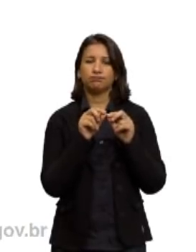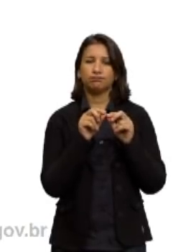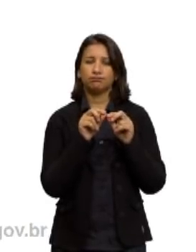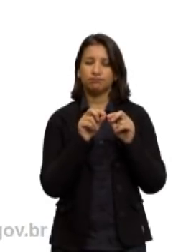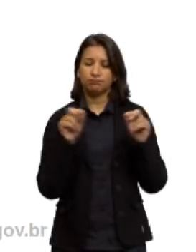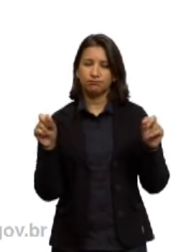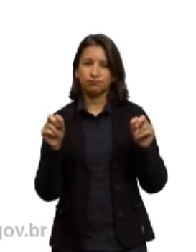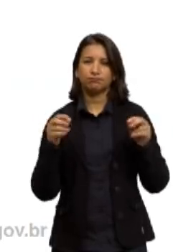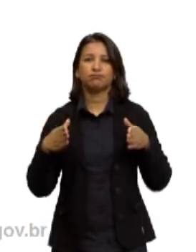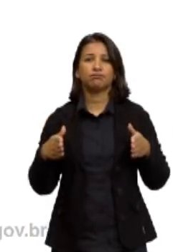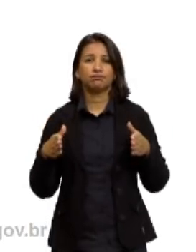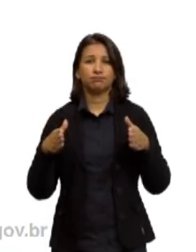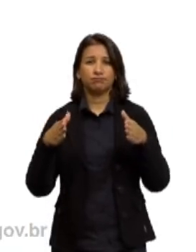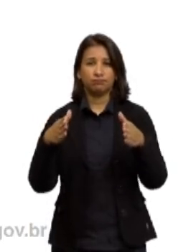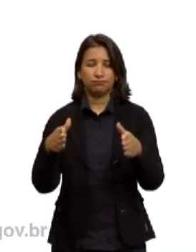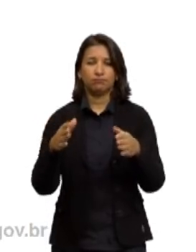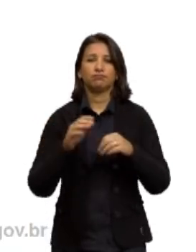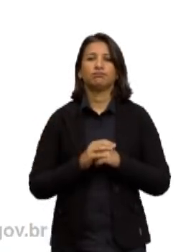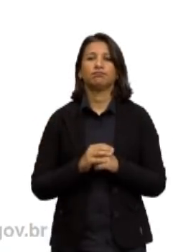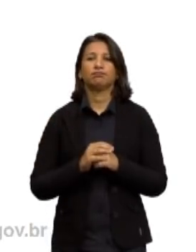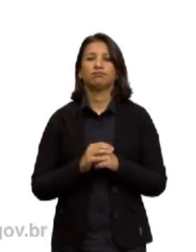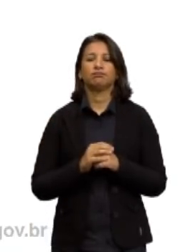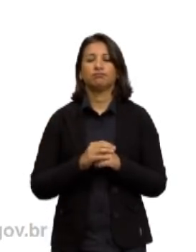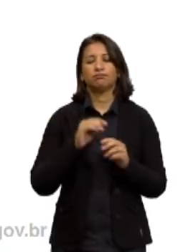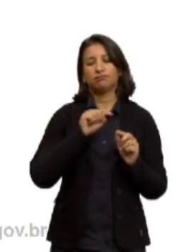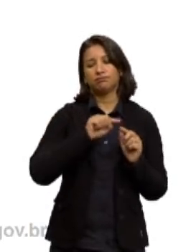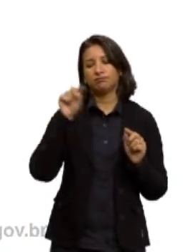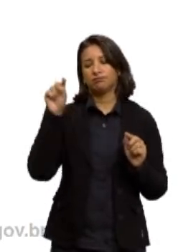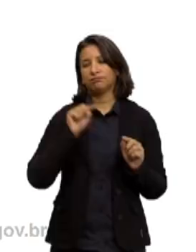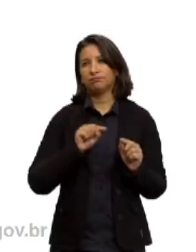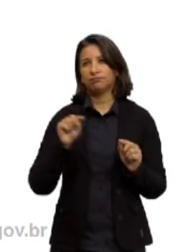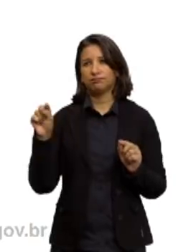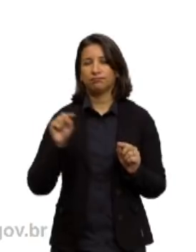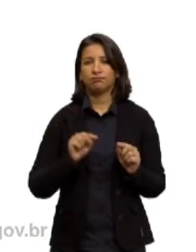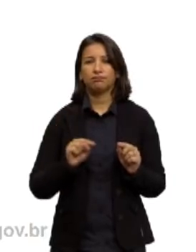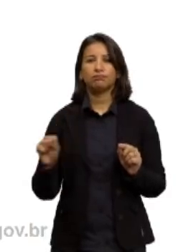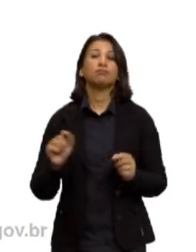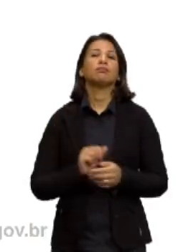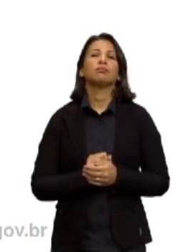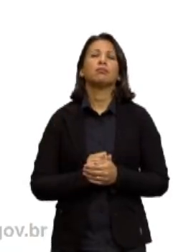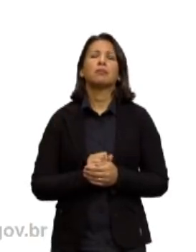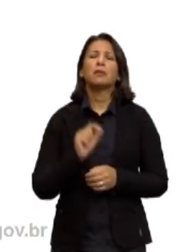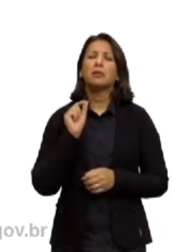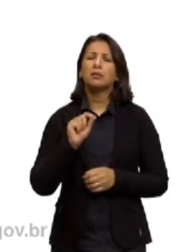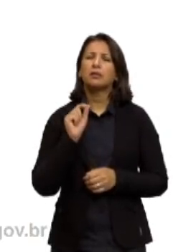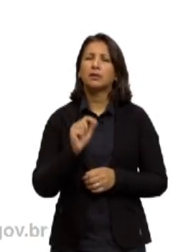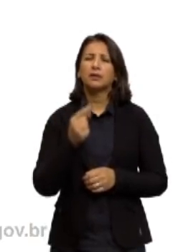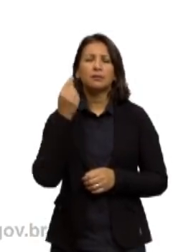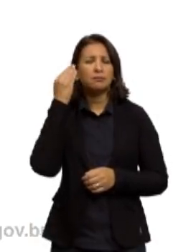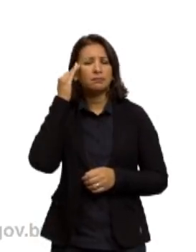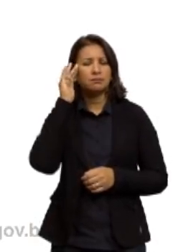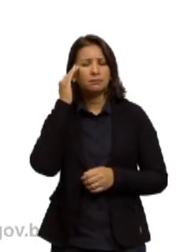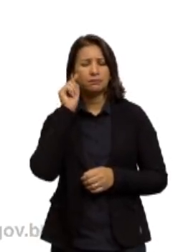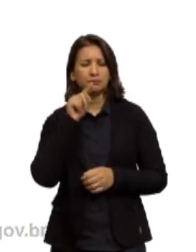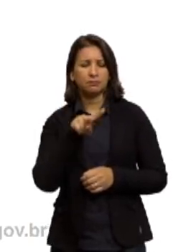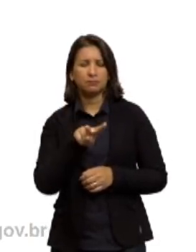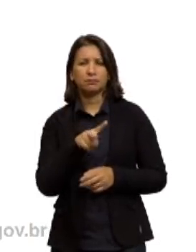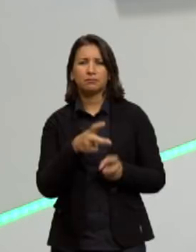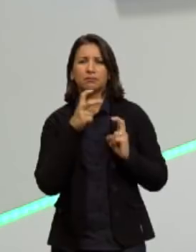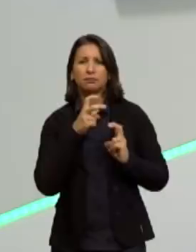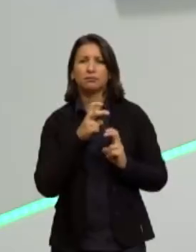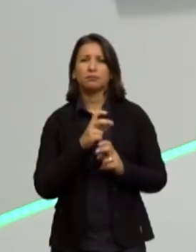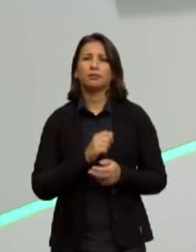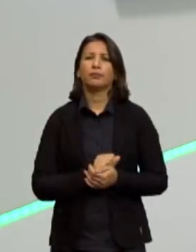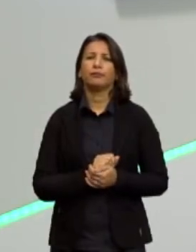cortadas por retas transversais um ok o quê que na minha mente isso já estabelece